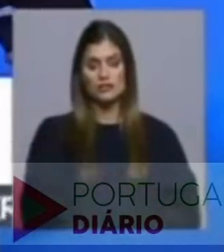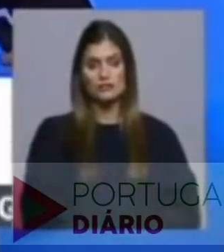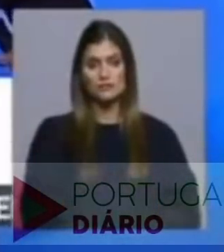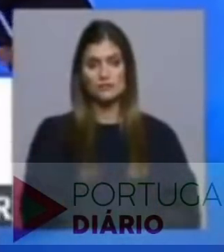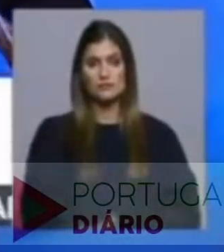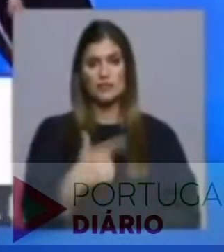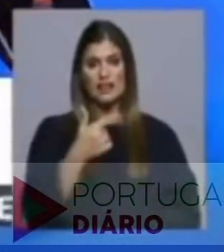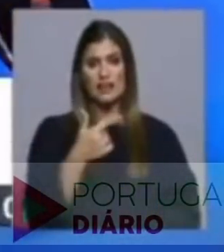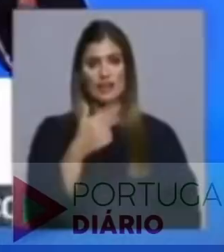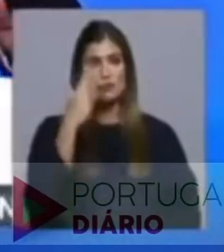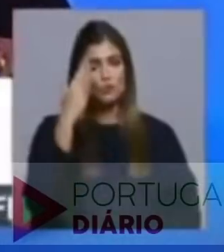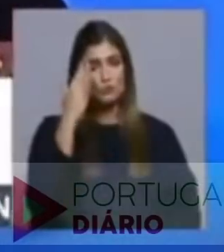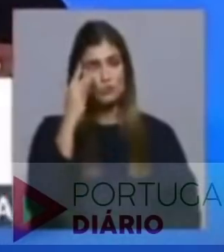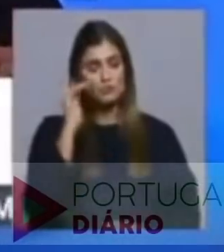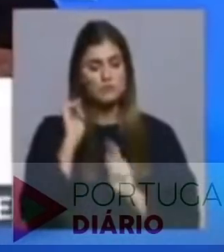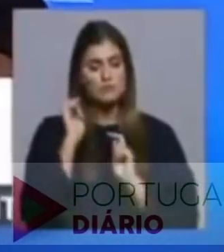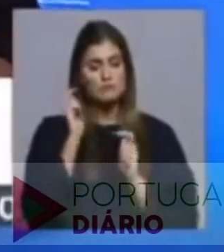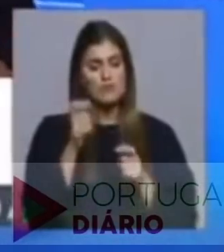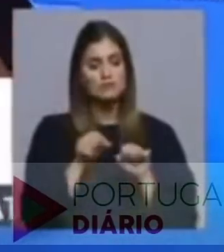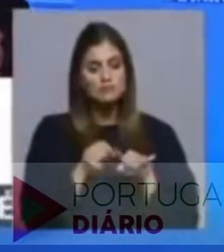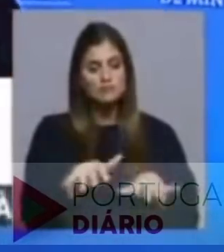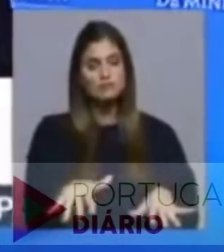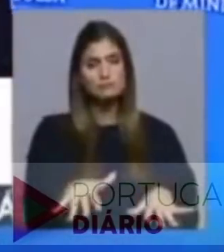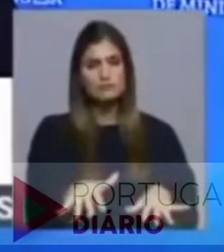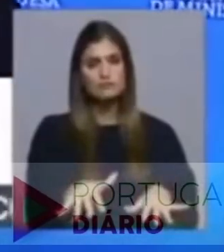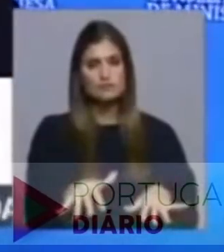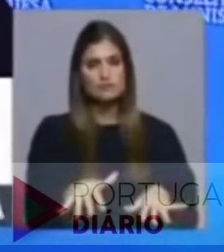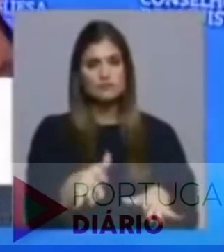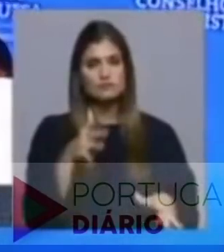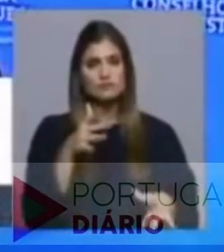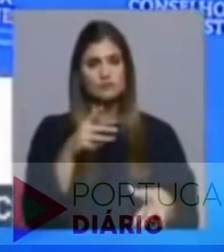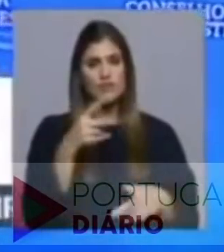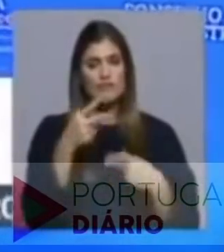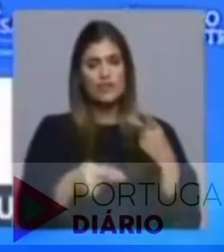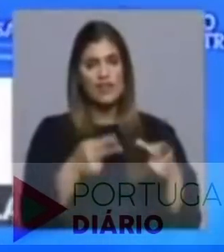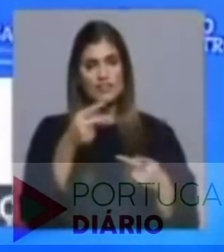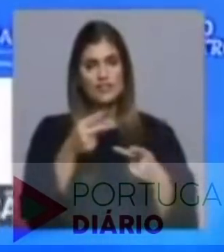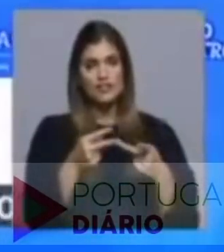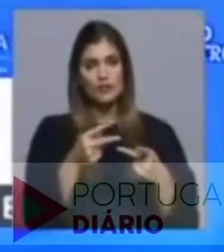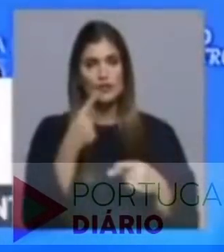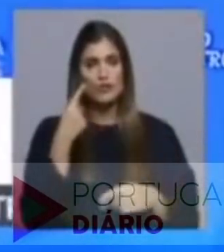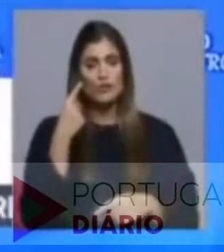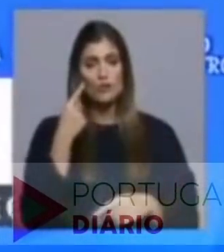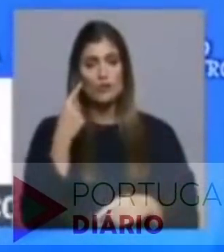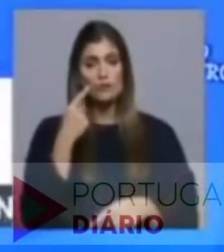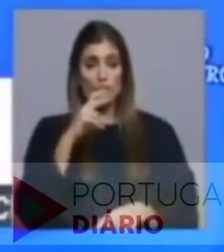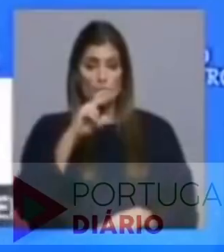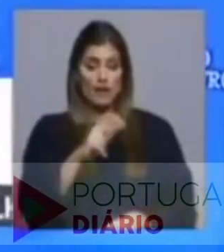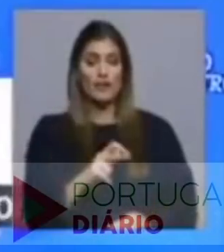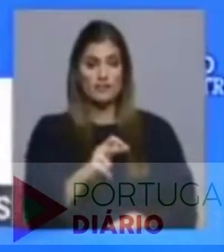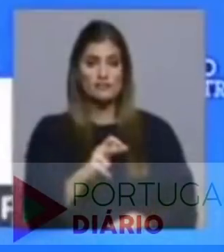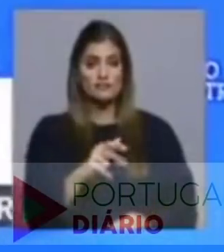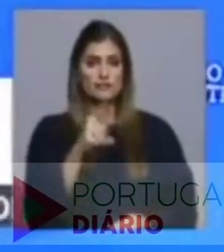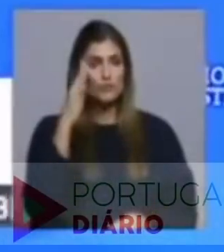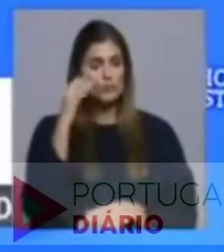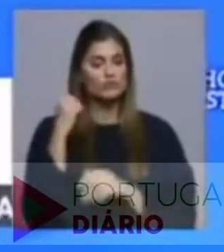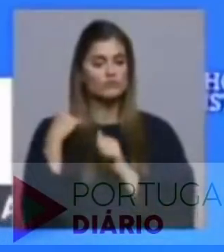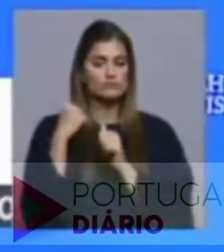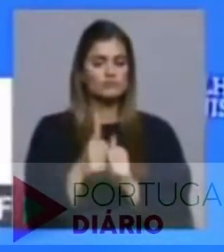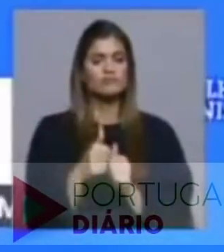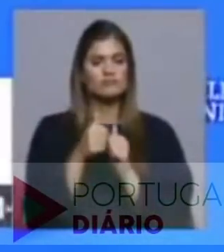a taxa de transmissibilidade medida através do famoso R, que nos tem